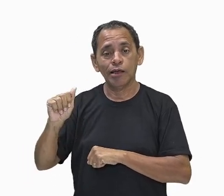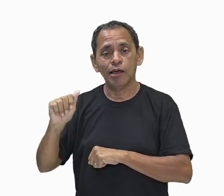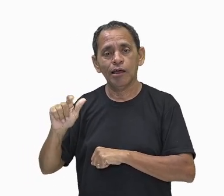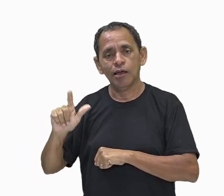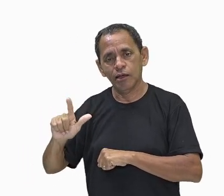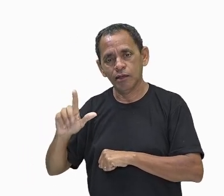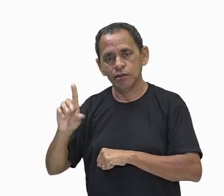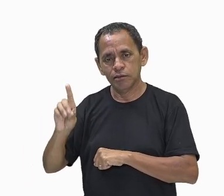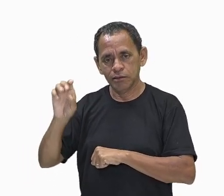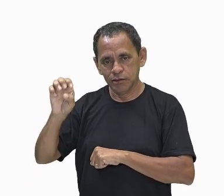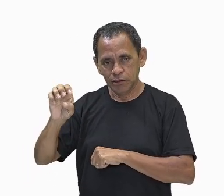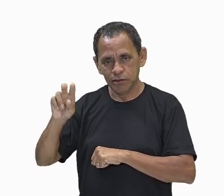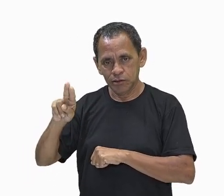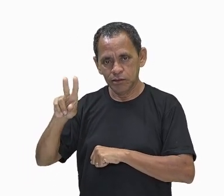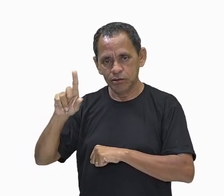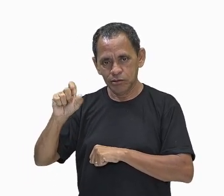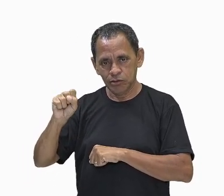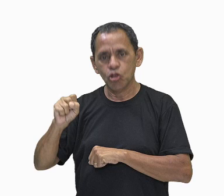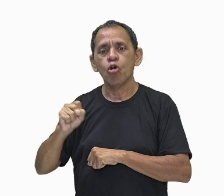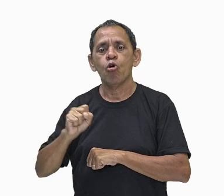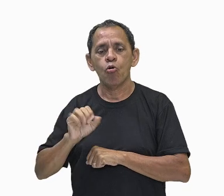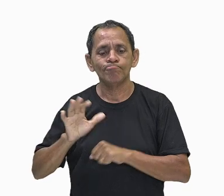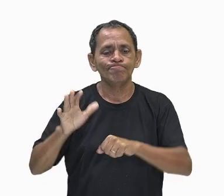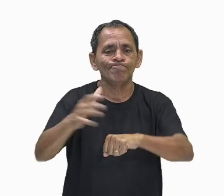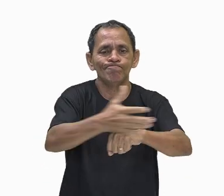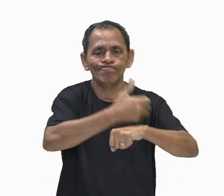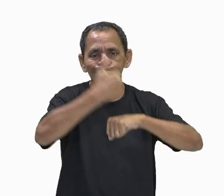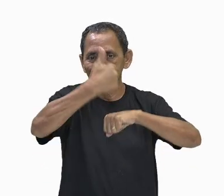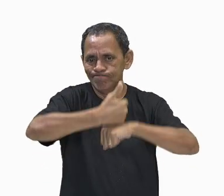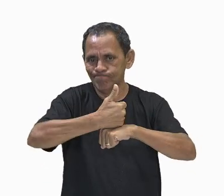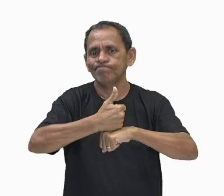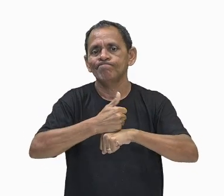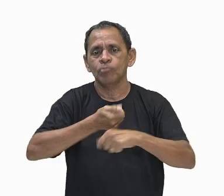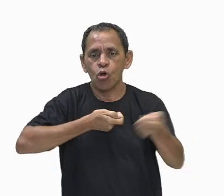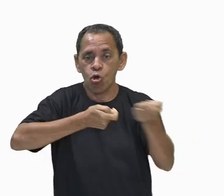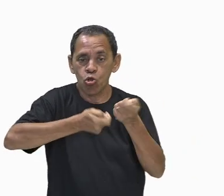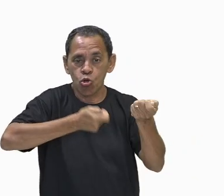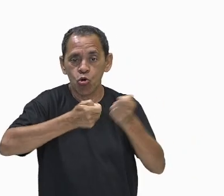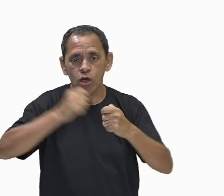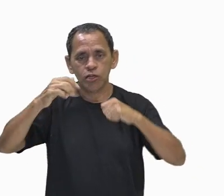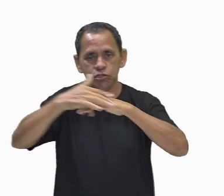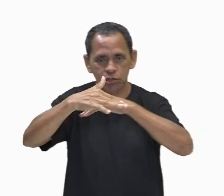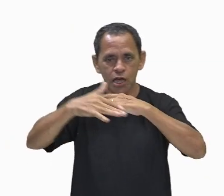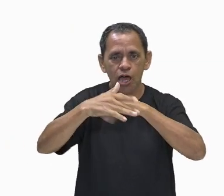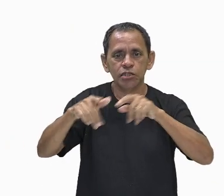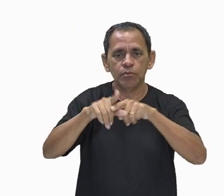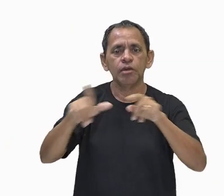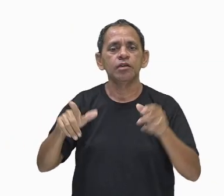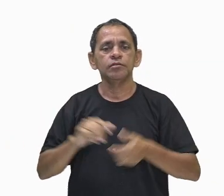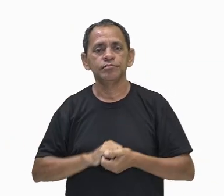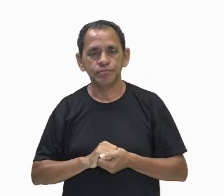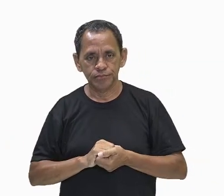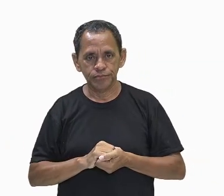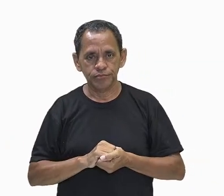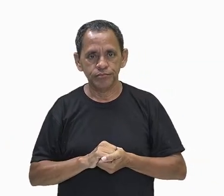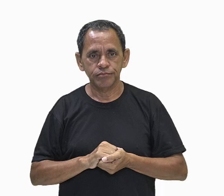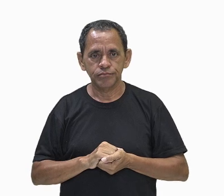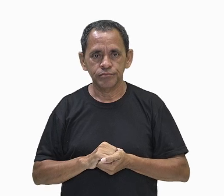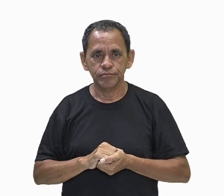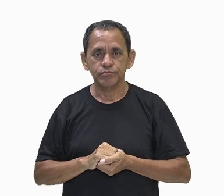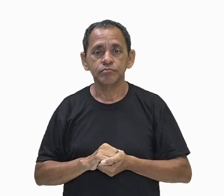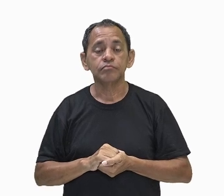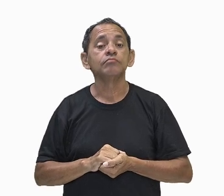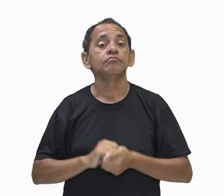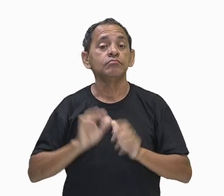Nabopolassar, conseguiram tomar a cidade da Babilônia em 626 a.C. Mas foi então aí no